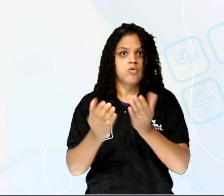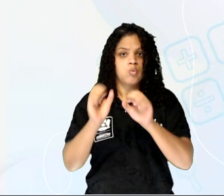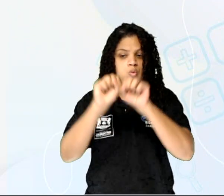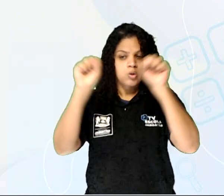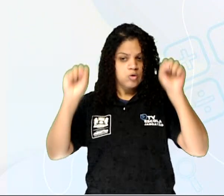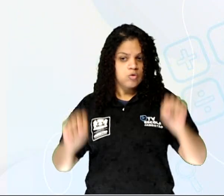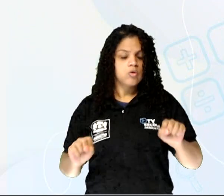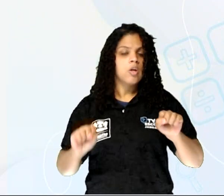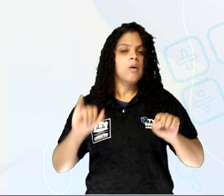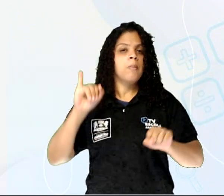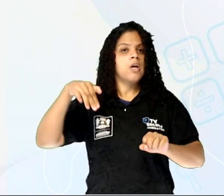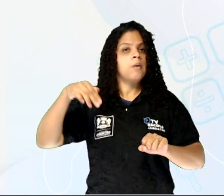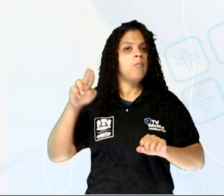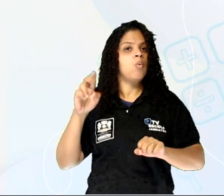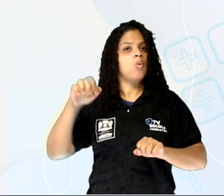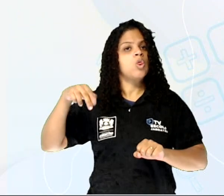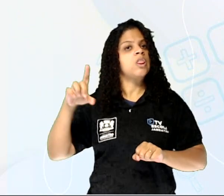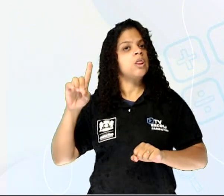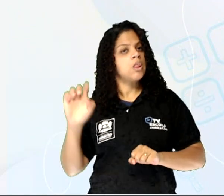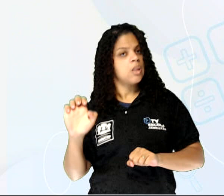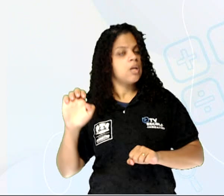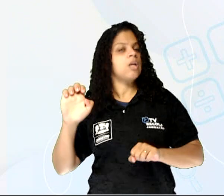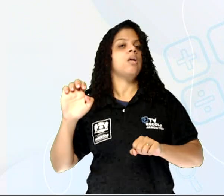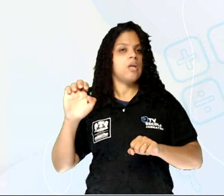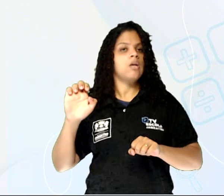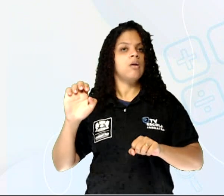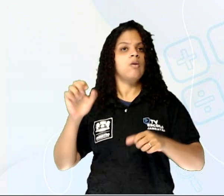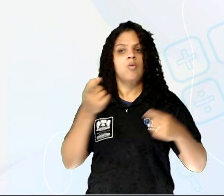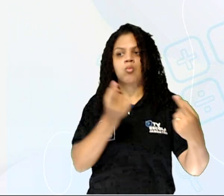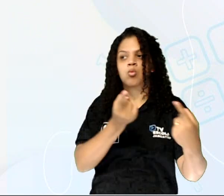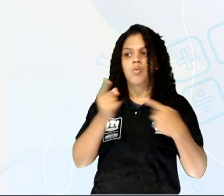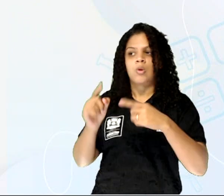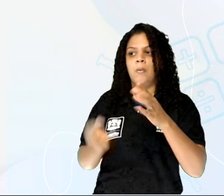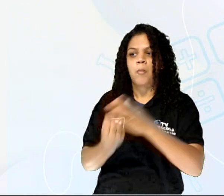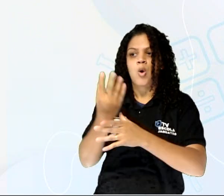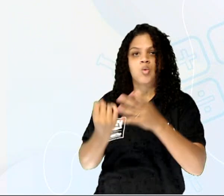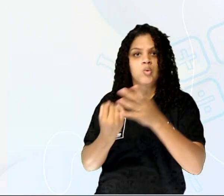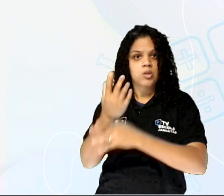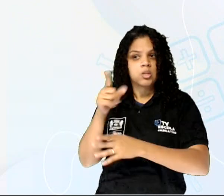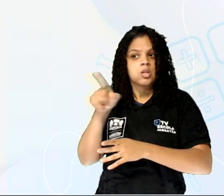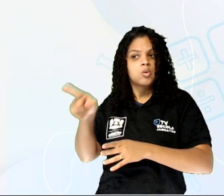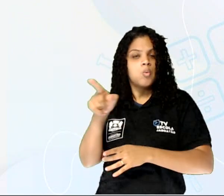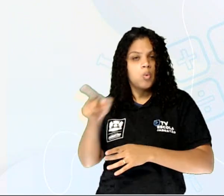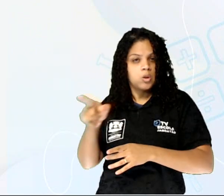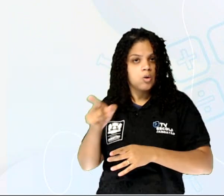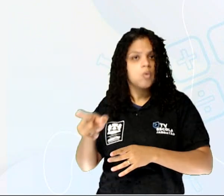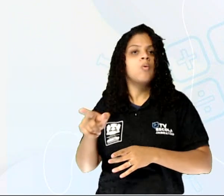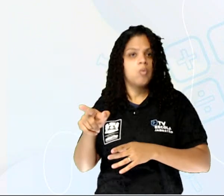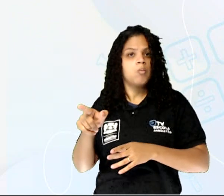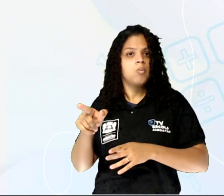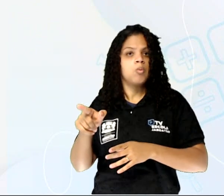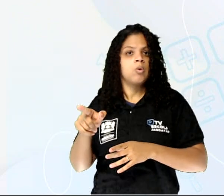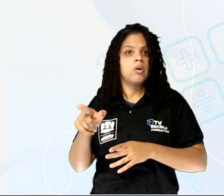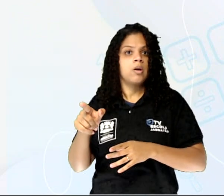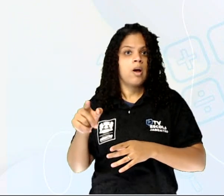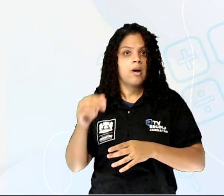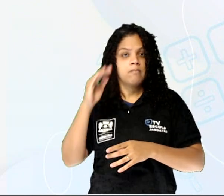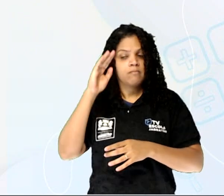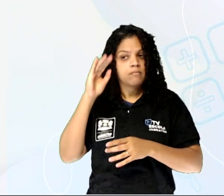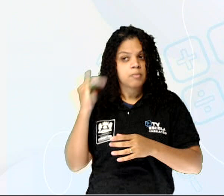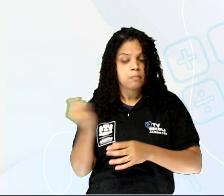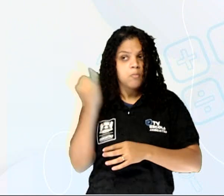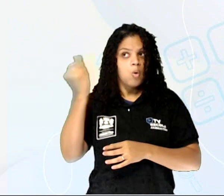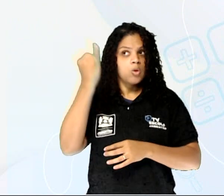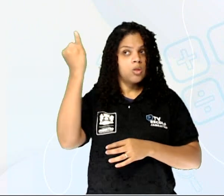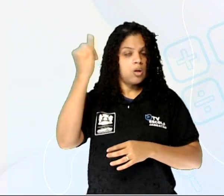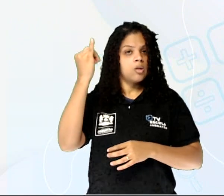ao antígeno produzindo um anticorpo, que é específico para aquele antígeno.